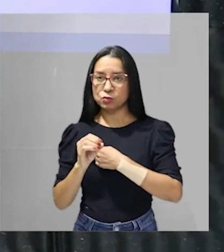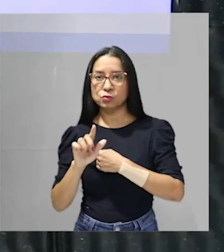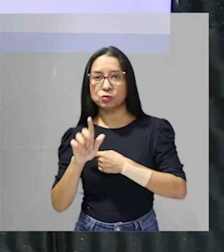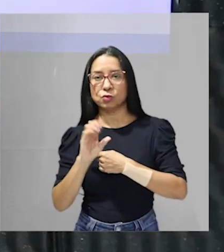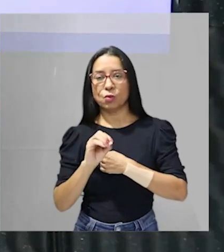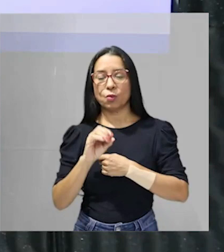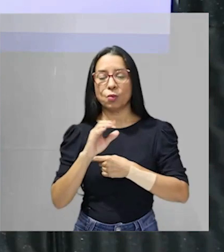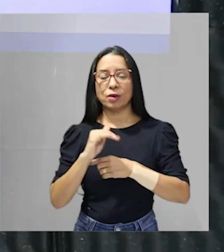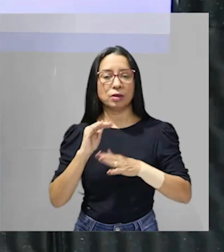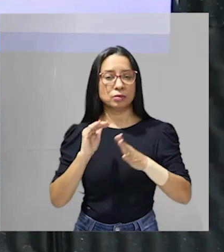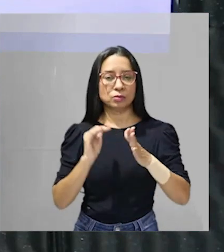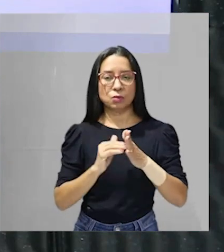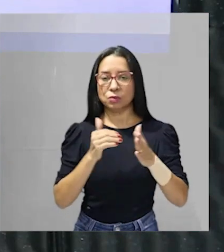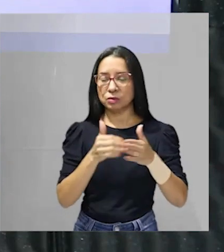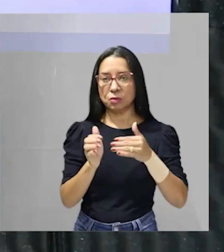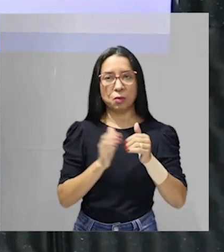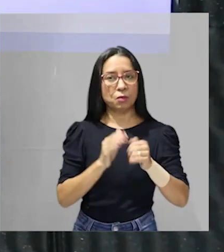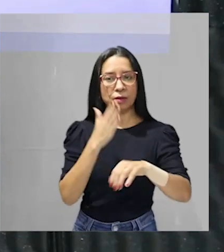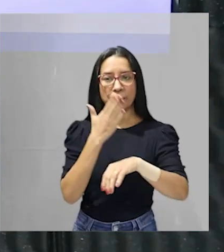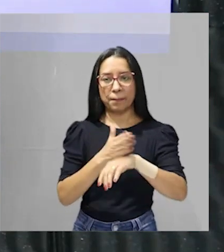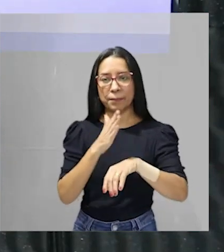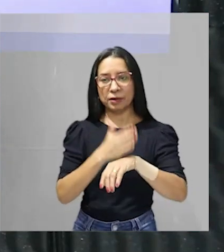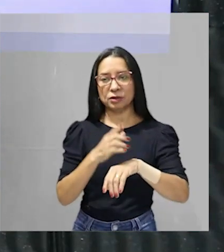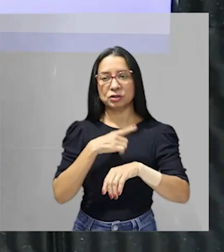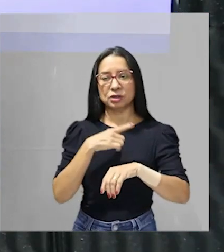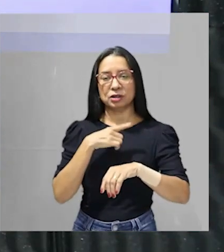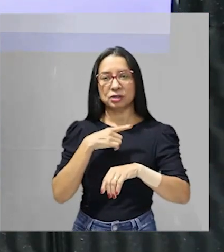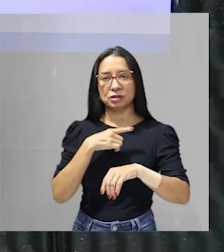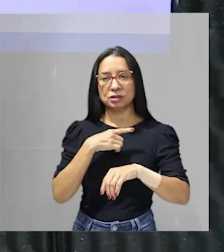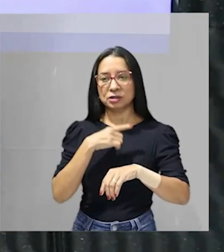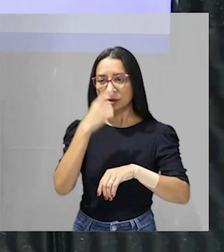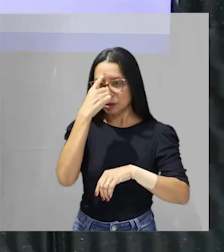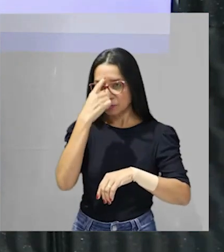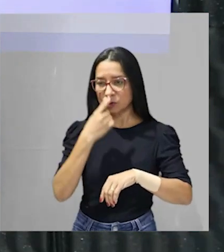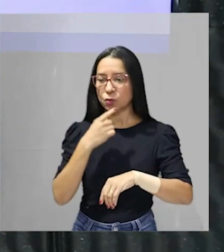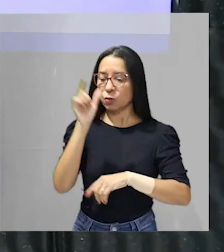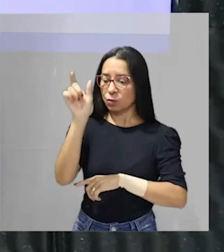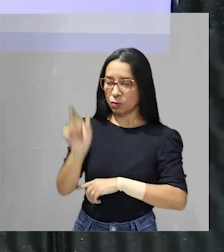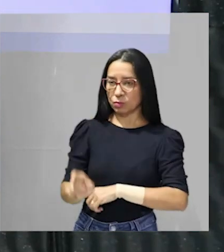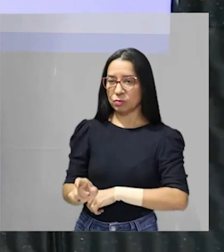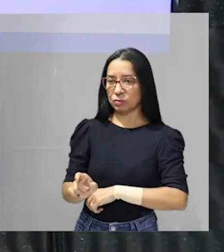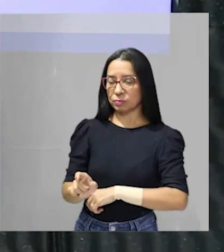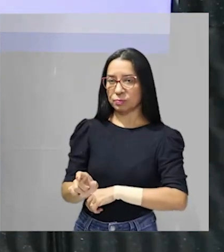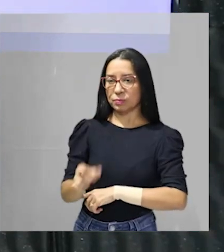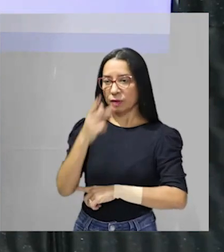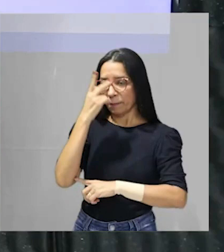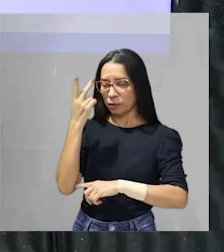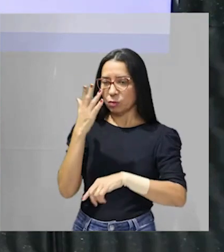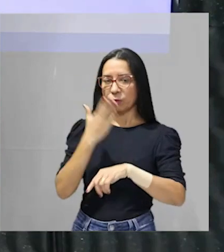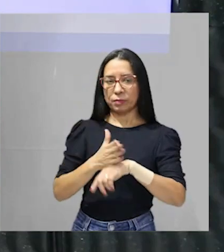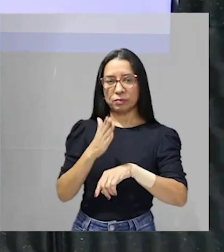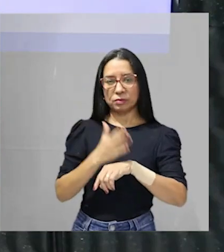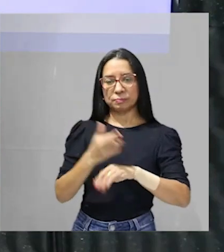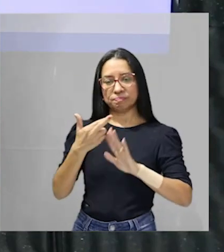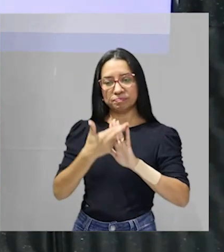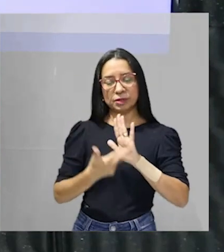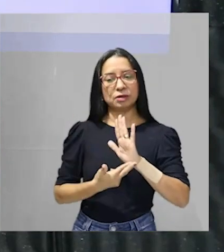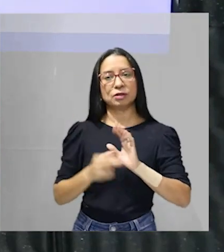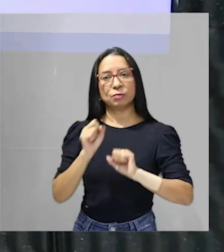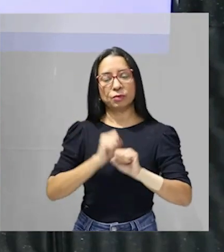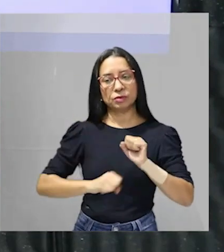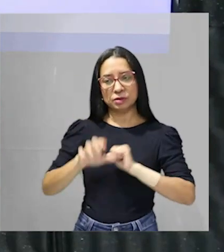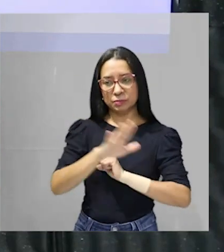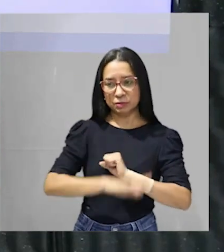em que exista a figura do jogador como indivíduo praticante e regras que podem ser para o ambiente